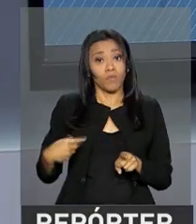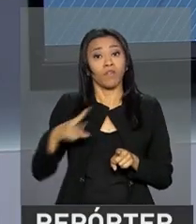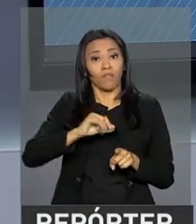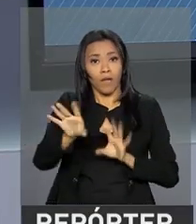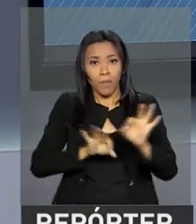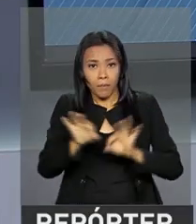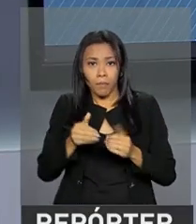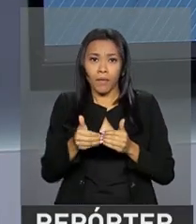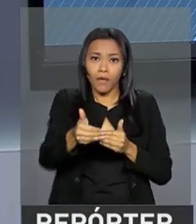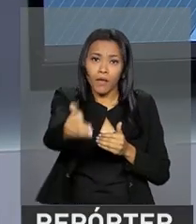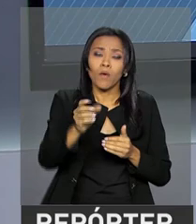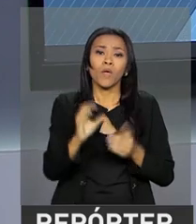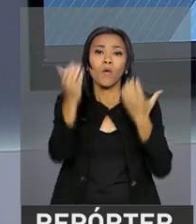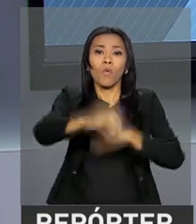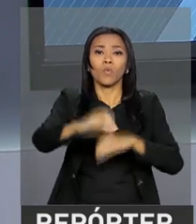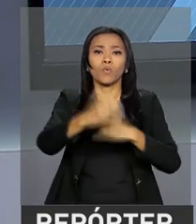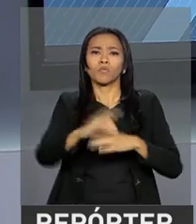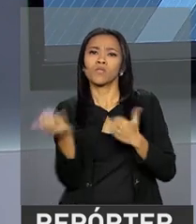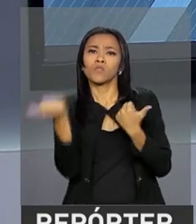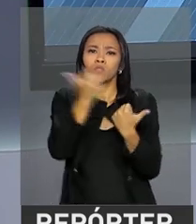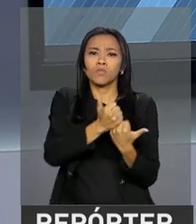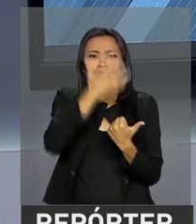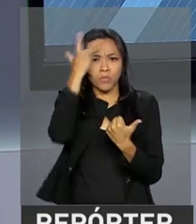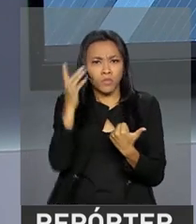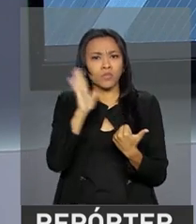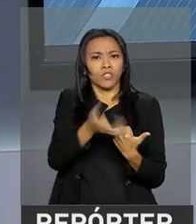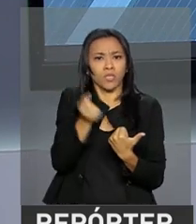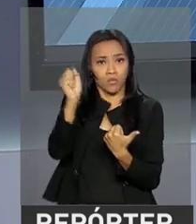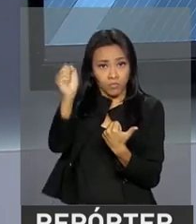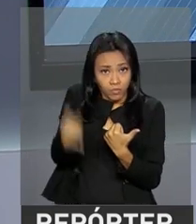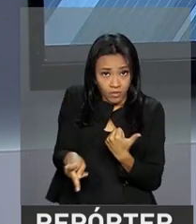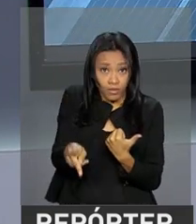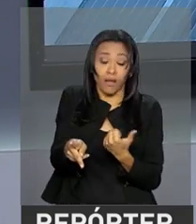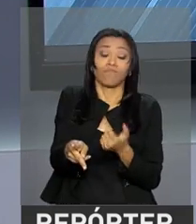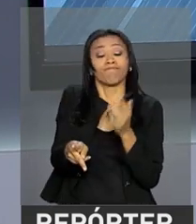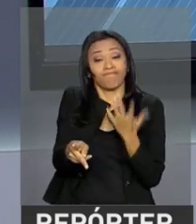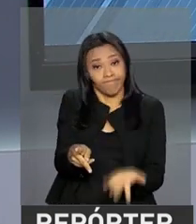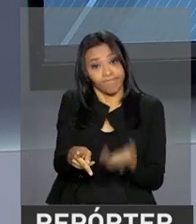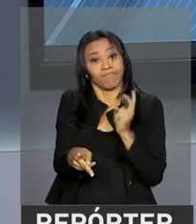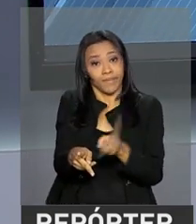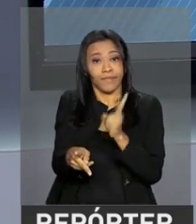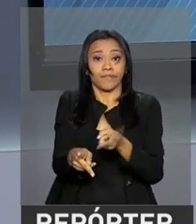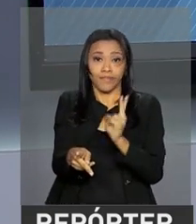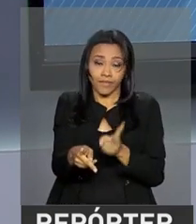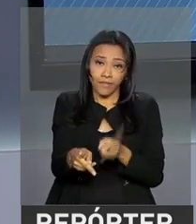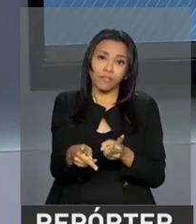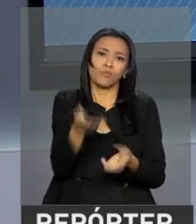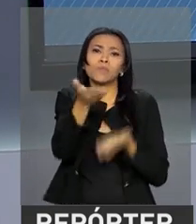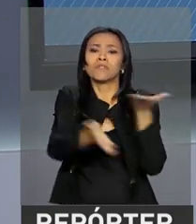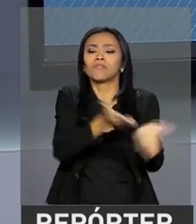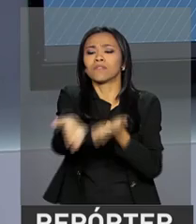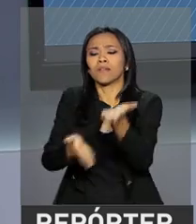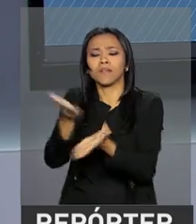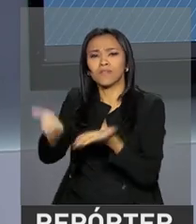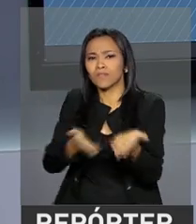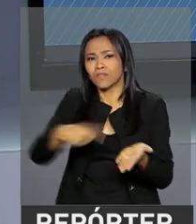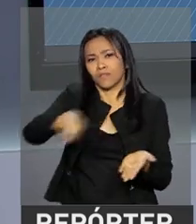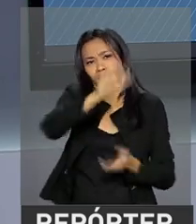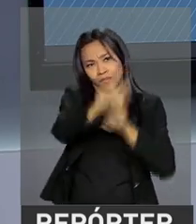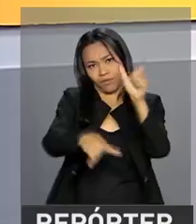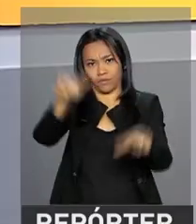públicos para substituir servidores que venham a se aposentar mantendo assim a prestação de serviços aos